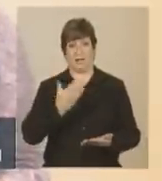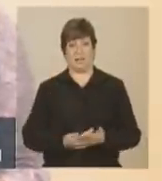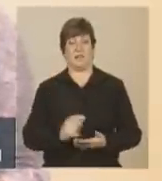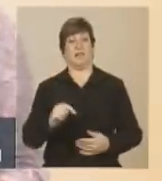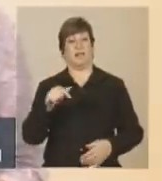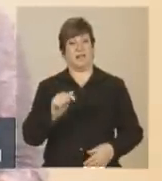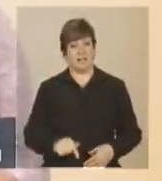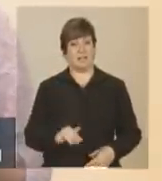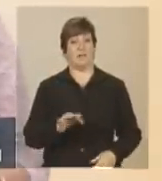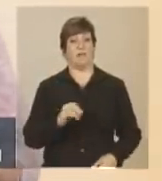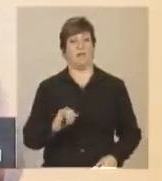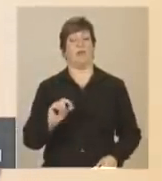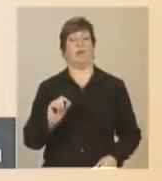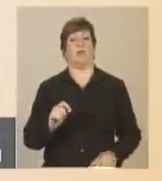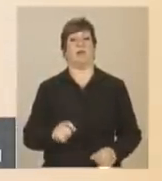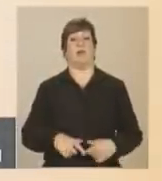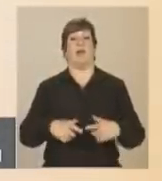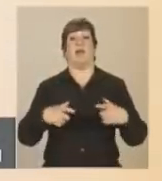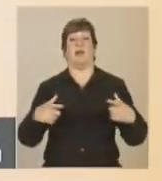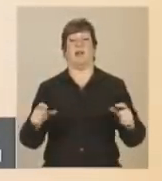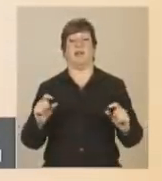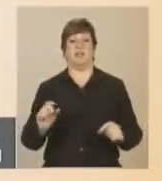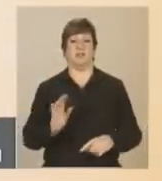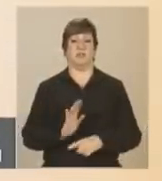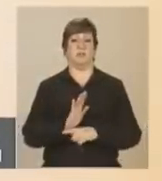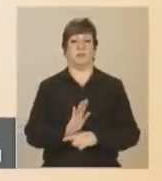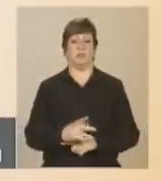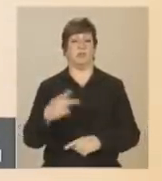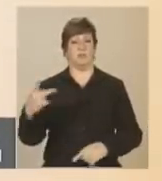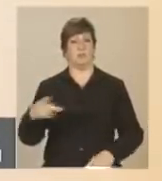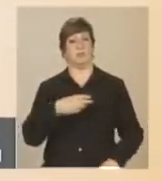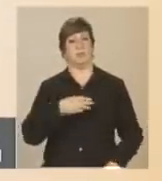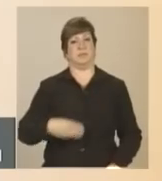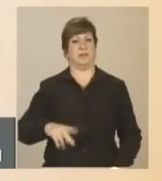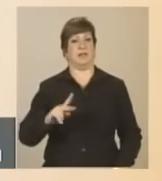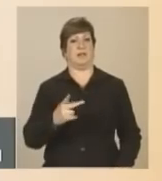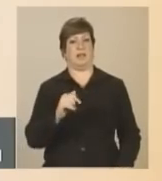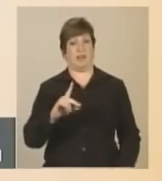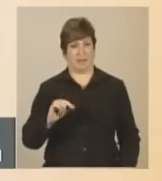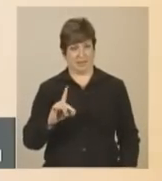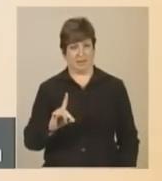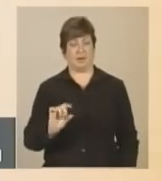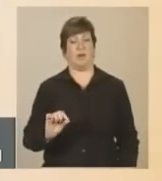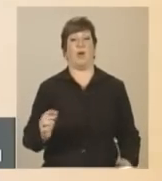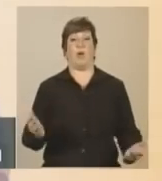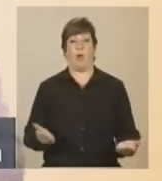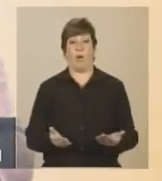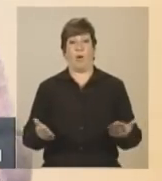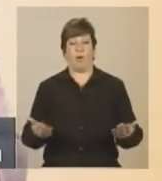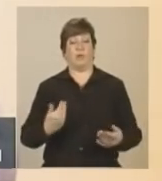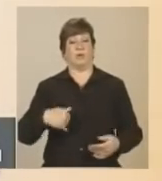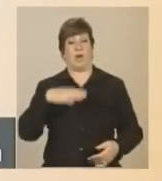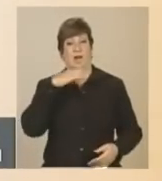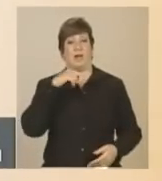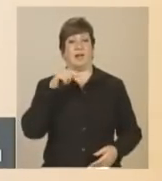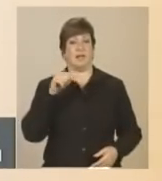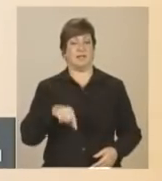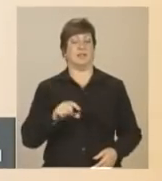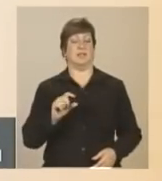foi a grande contribuição do ministro. Hoje, nós achamos isso uma